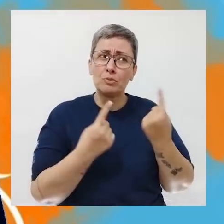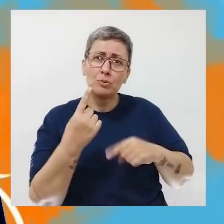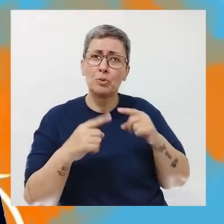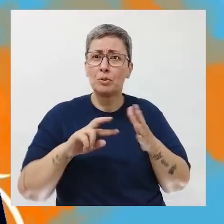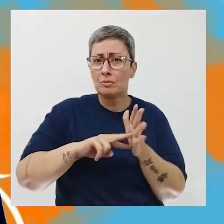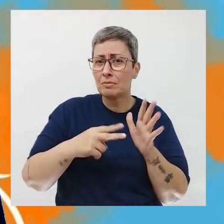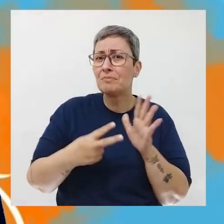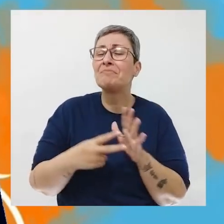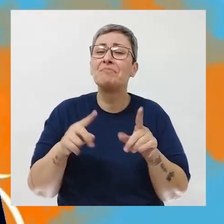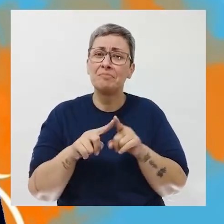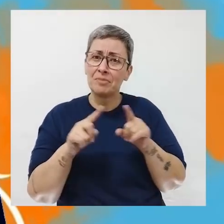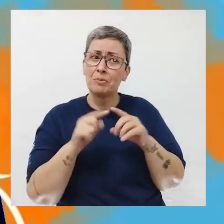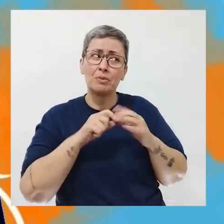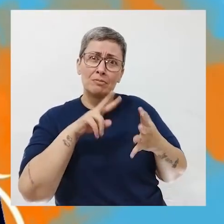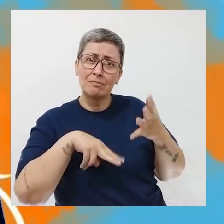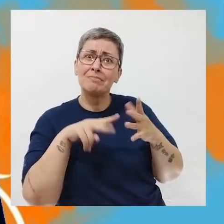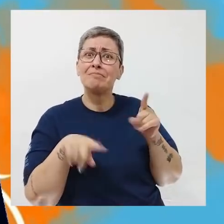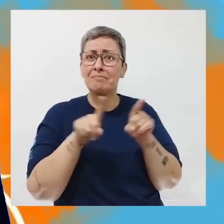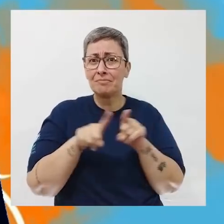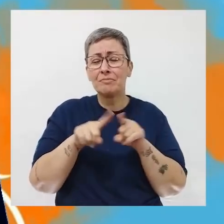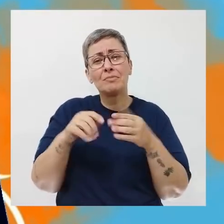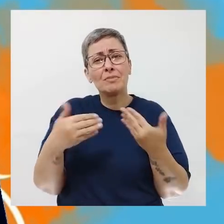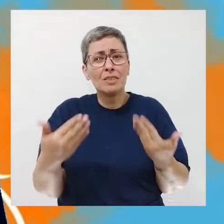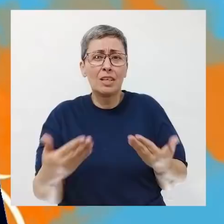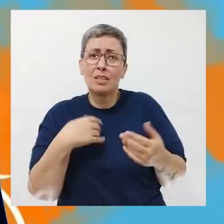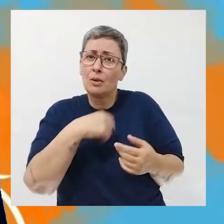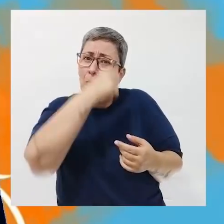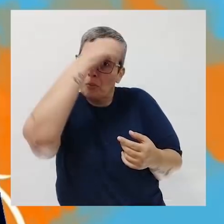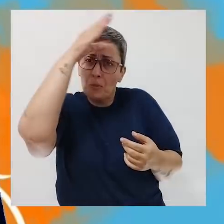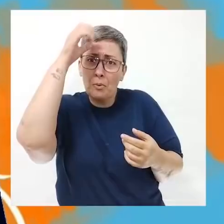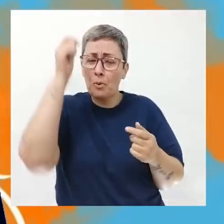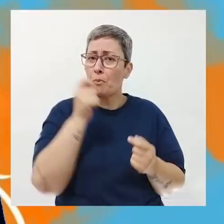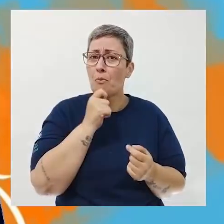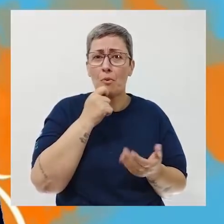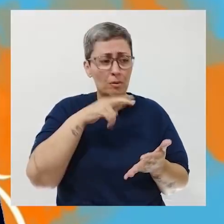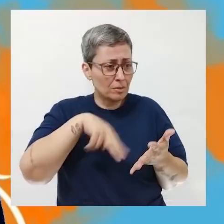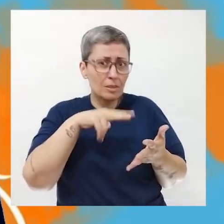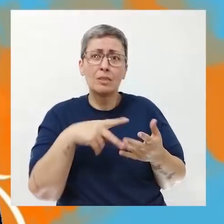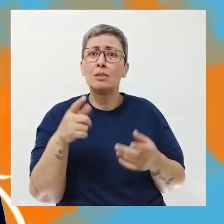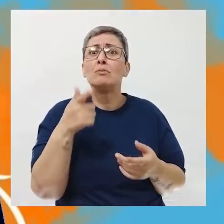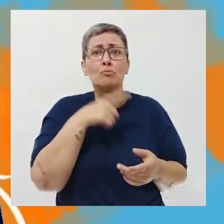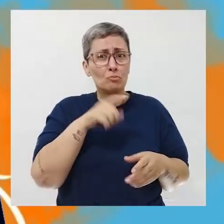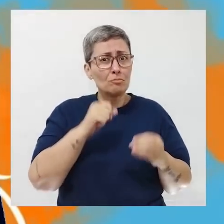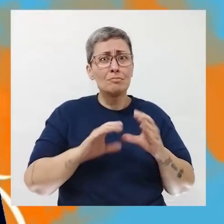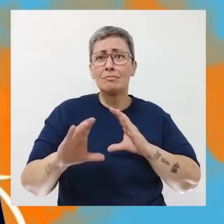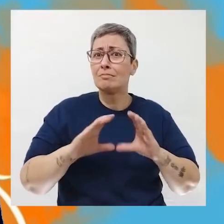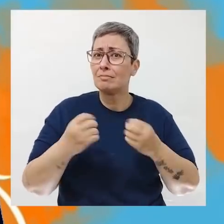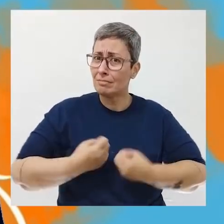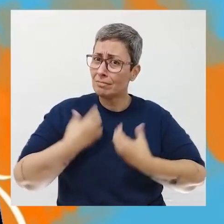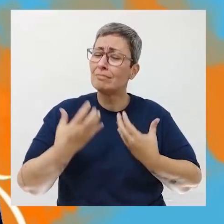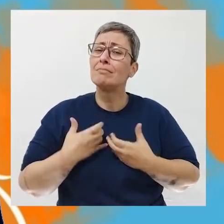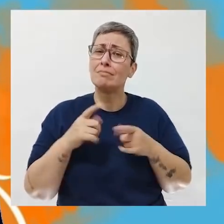e significados que também podem ser lidos. Mesmo quem ainda não está alfabetizado na leitura, consegue se expressar e se